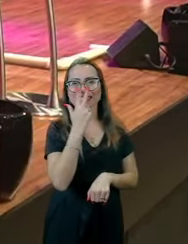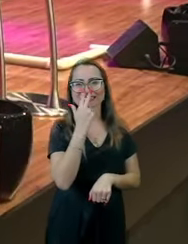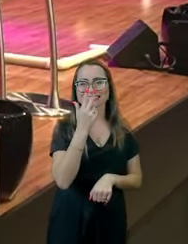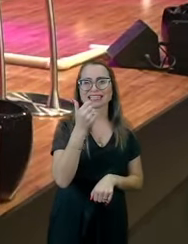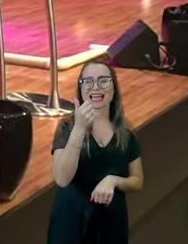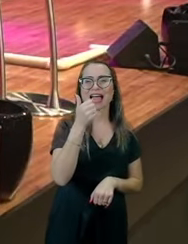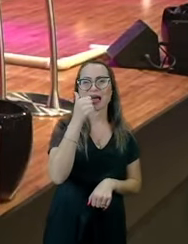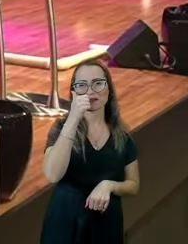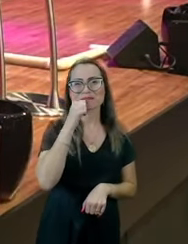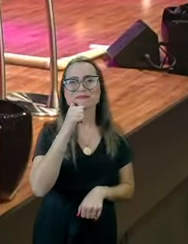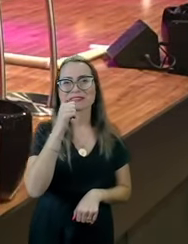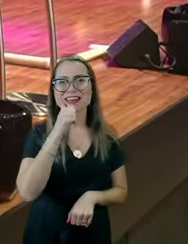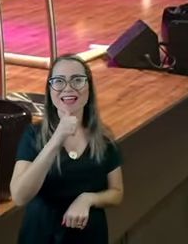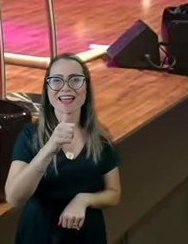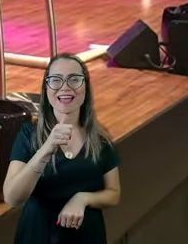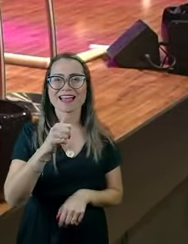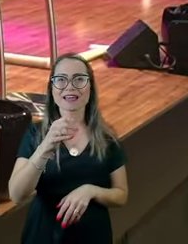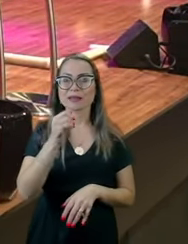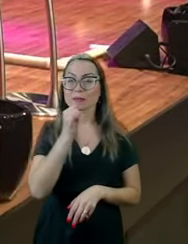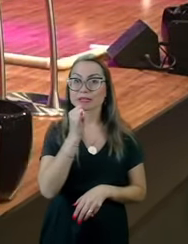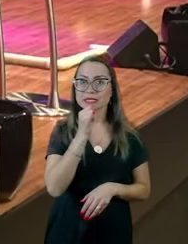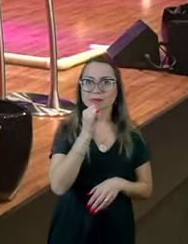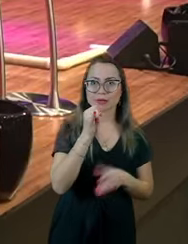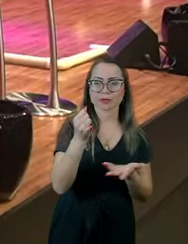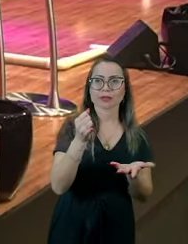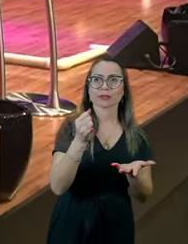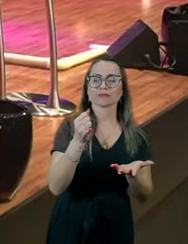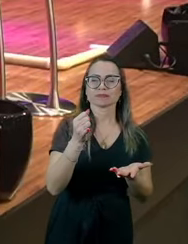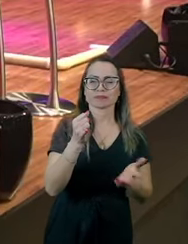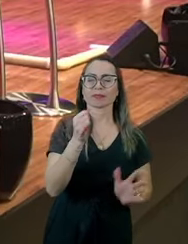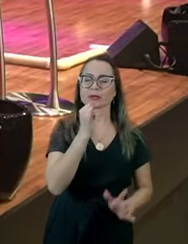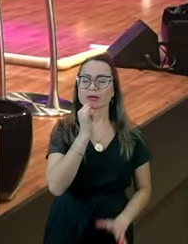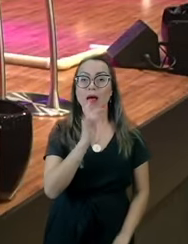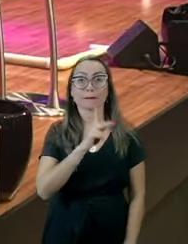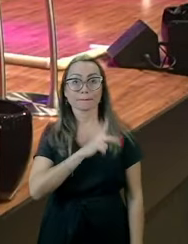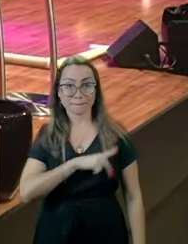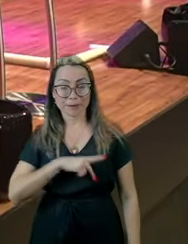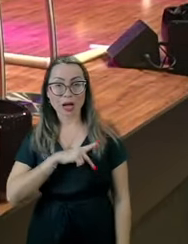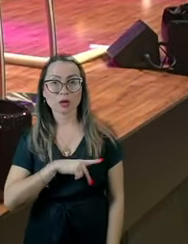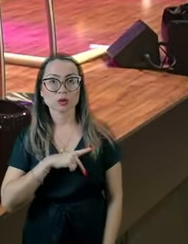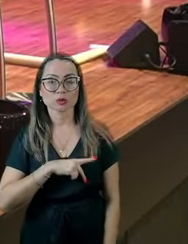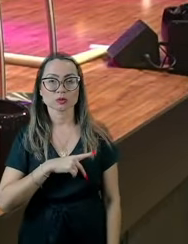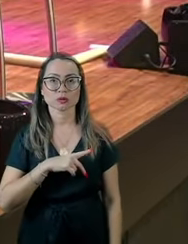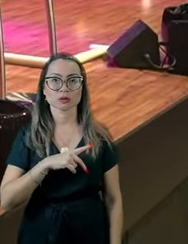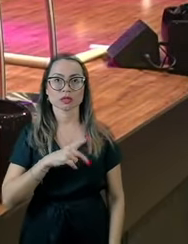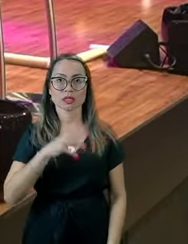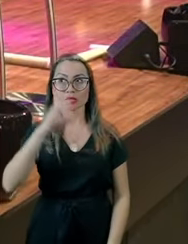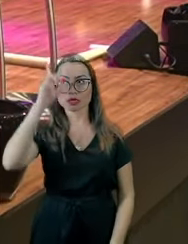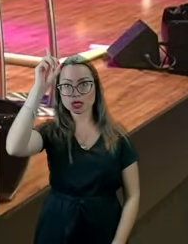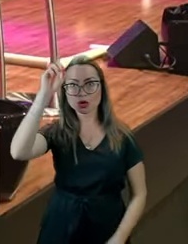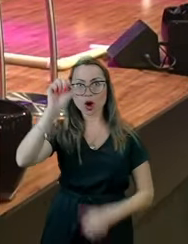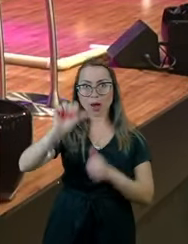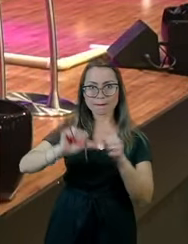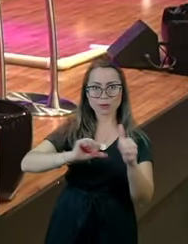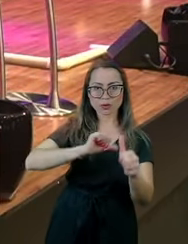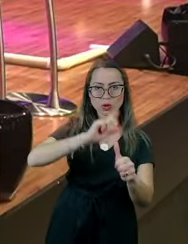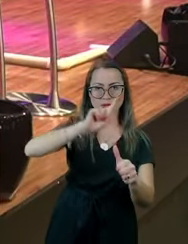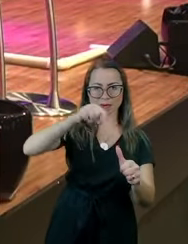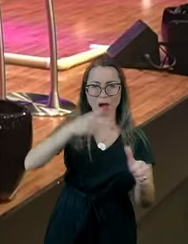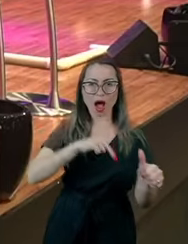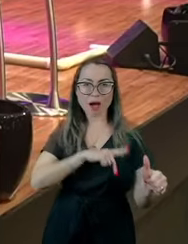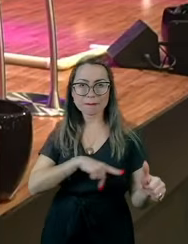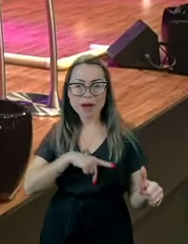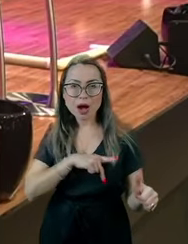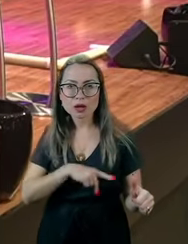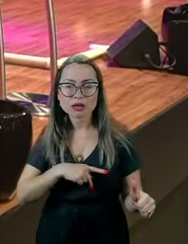era essa pessoa. Paulo, depois de ser restaurado, né, de não ser Saulo, mas ser Paulo, ele fala o seguinte, ele diz, ah, meus